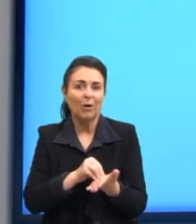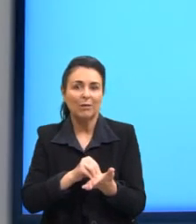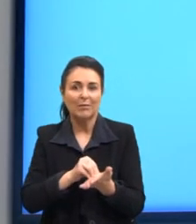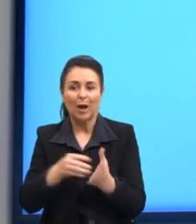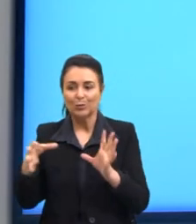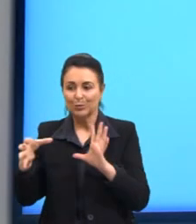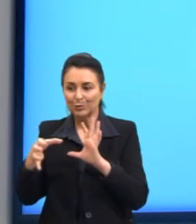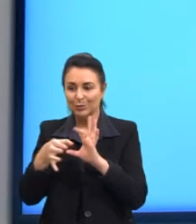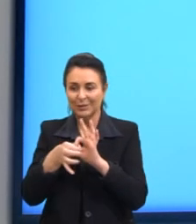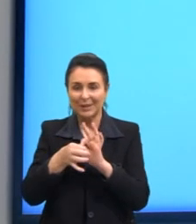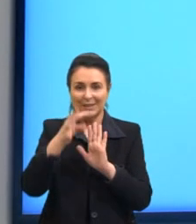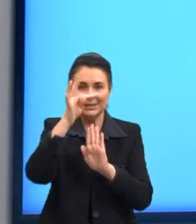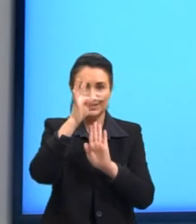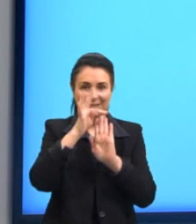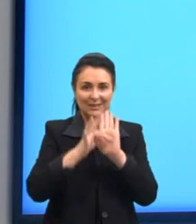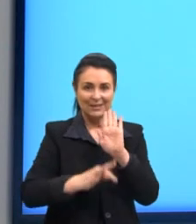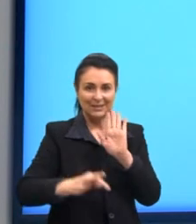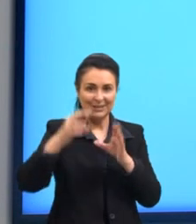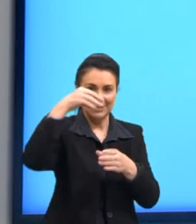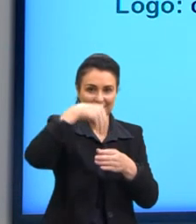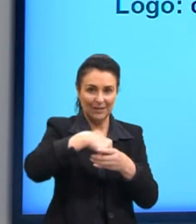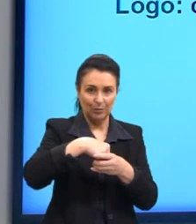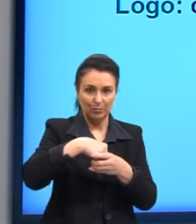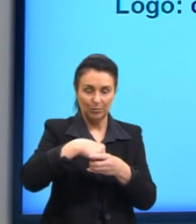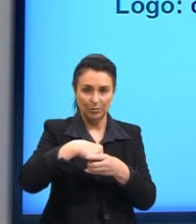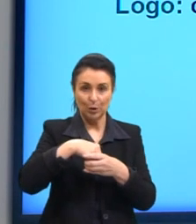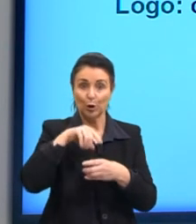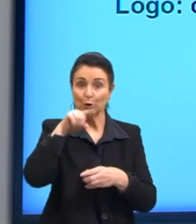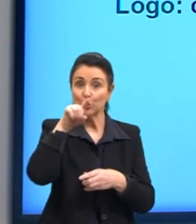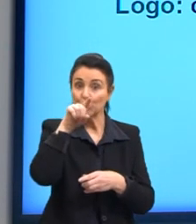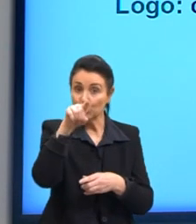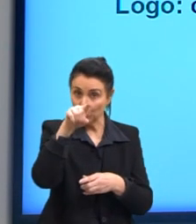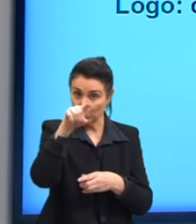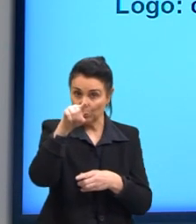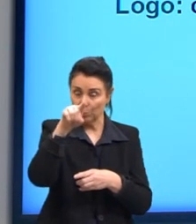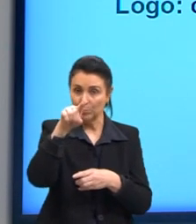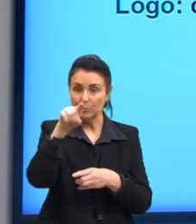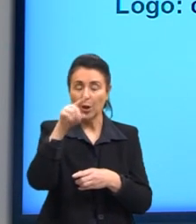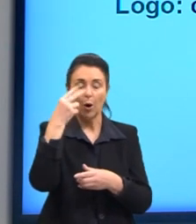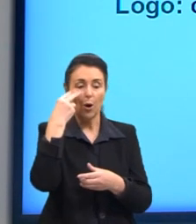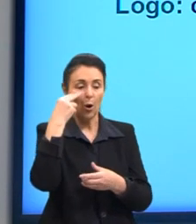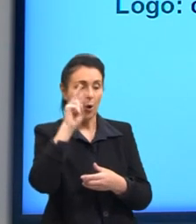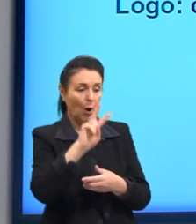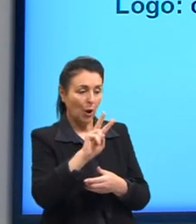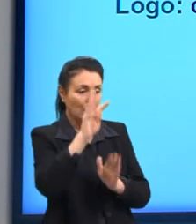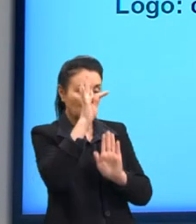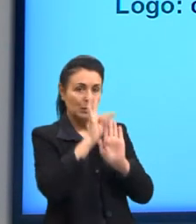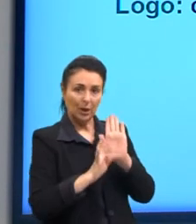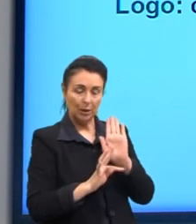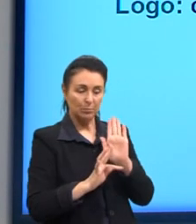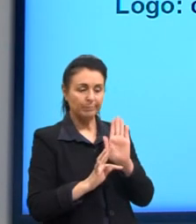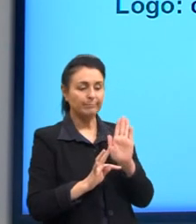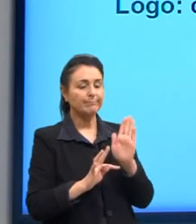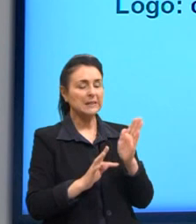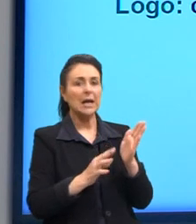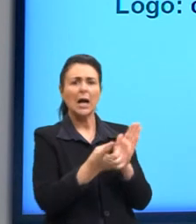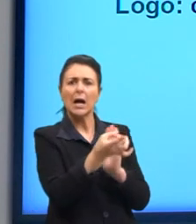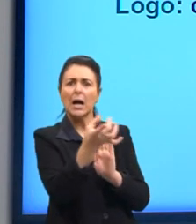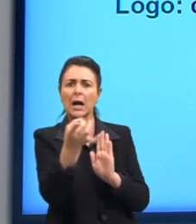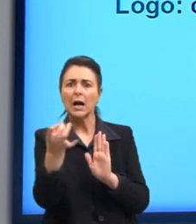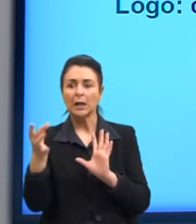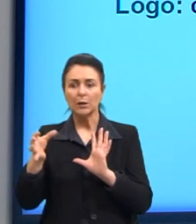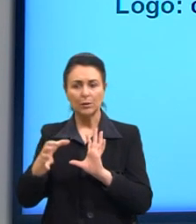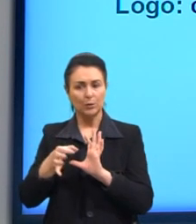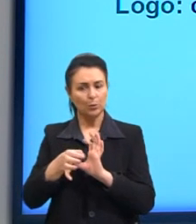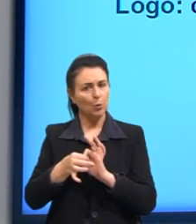então o exercício é esse tu pega o texto identifique os conectores a função